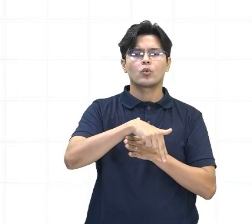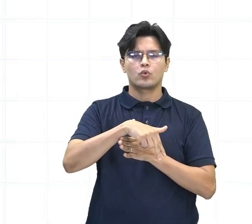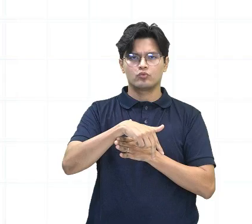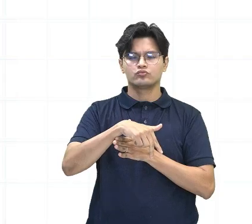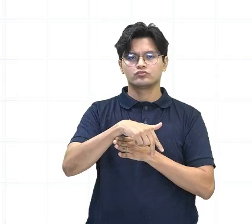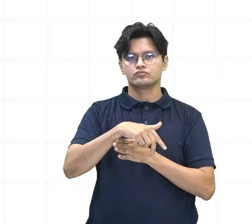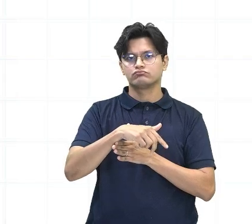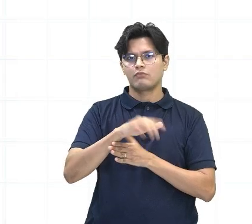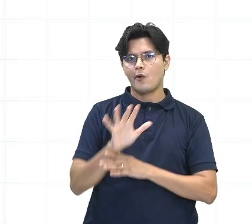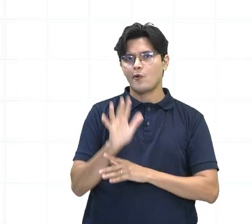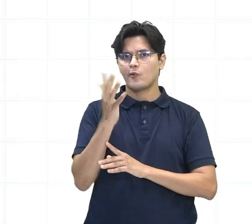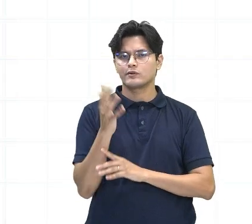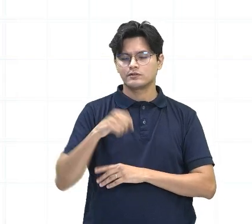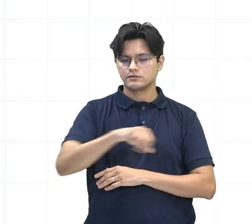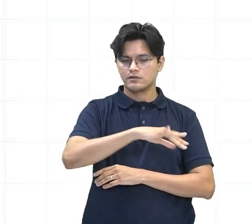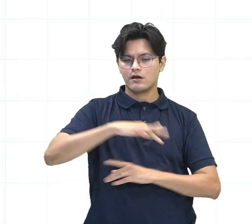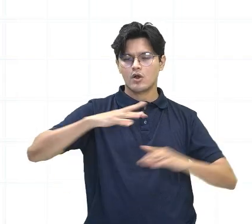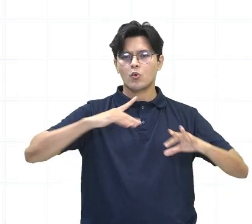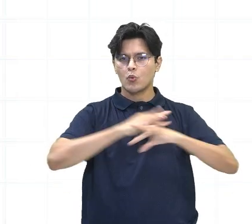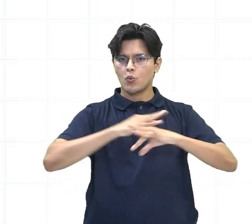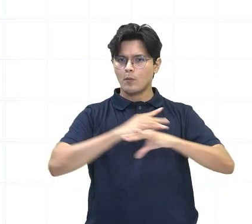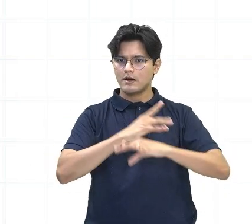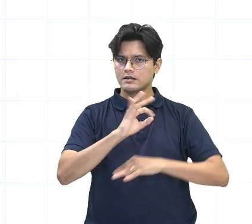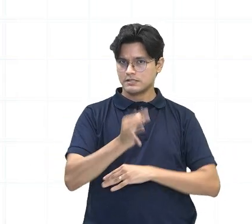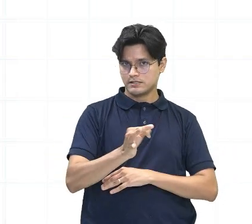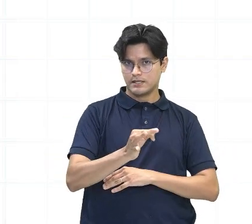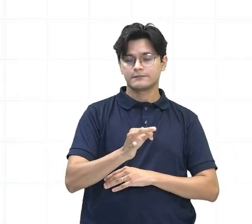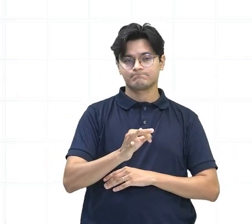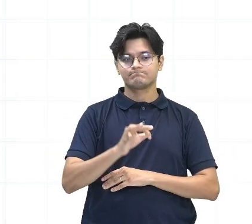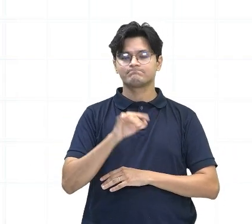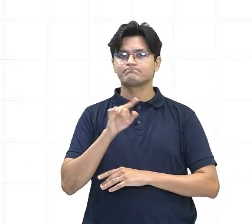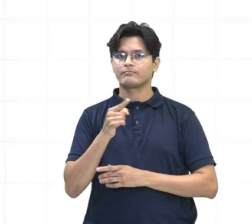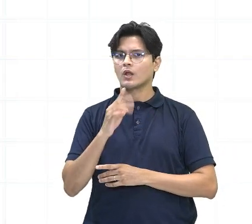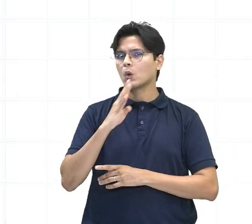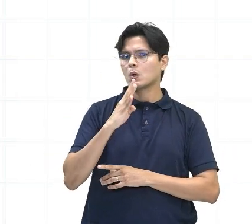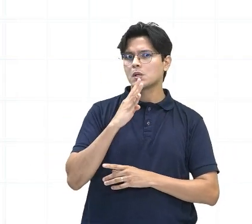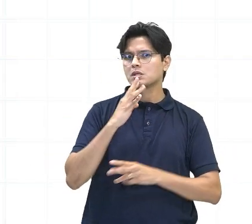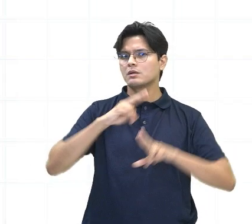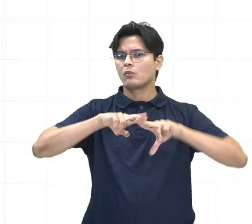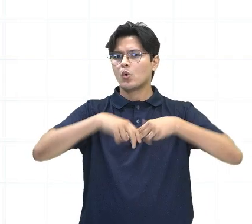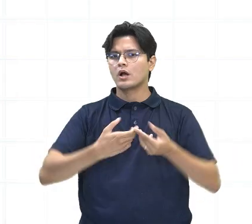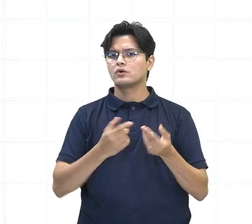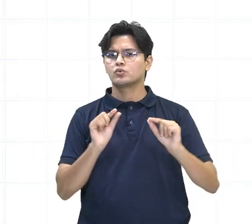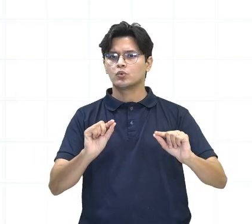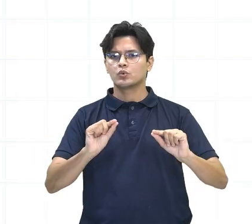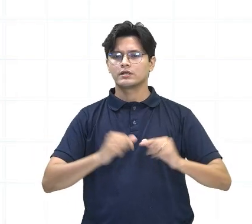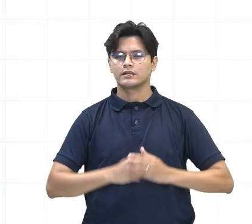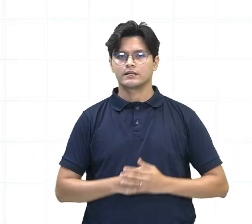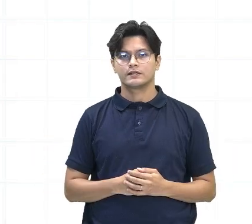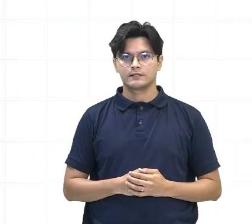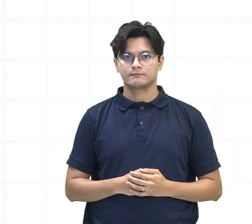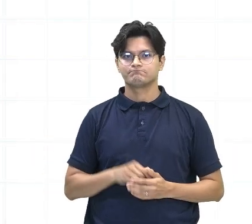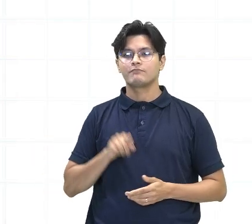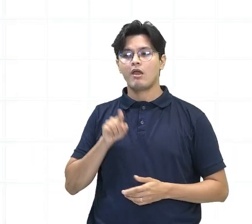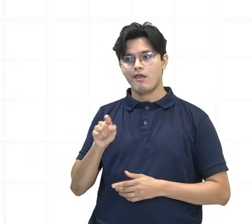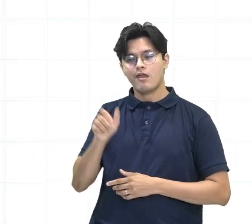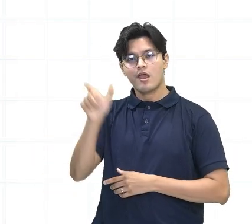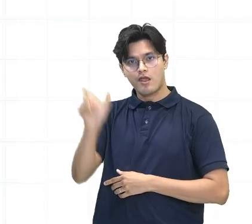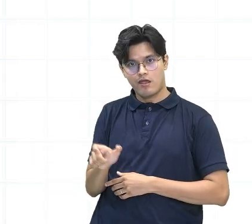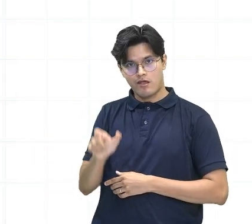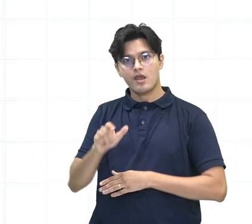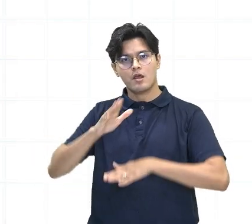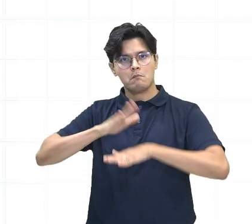esportiva, né, que acontece no meio urbano, ela ficou conhecida justamente por conta que ele fez participações em